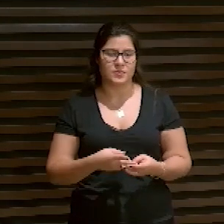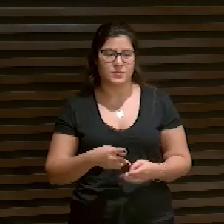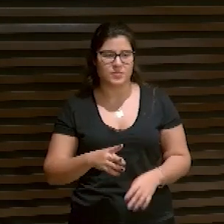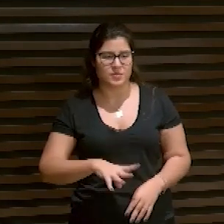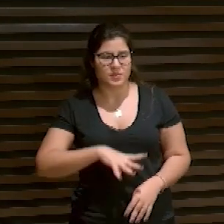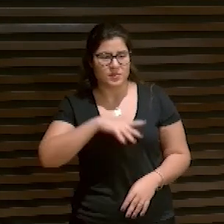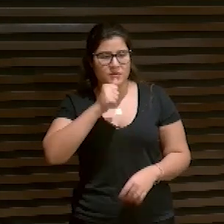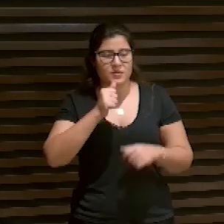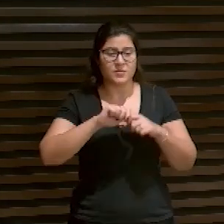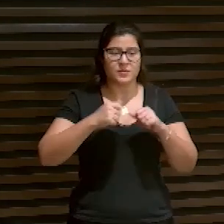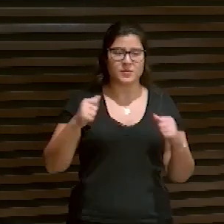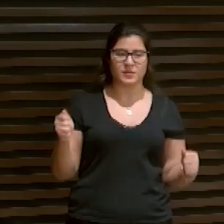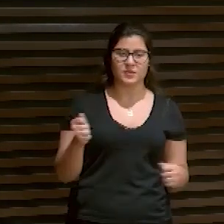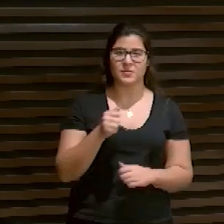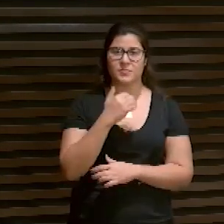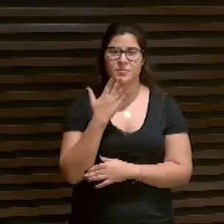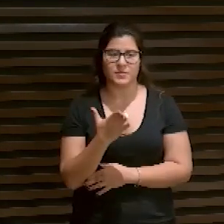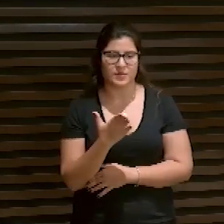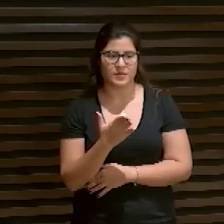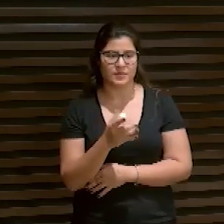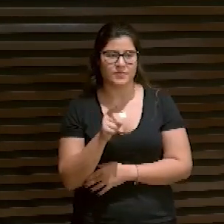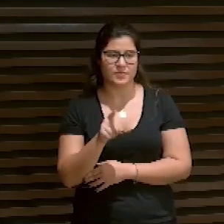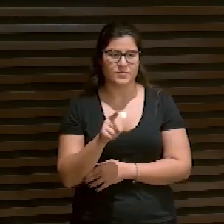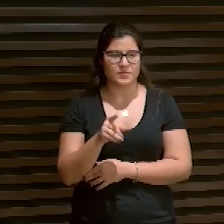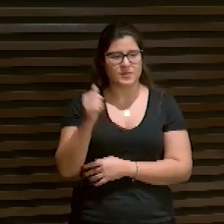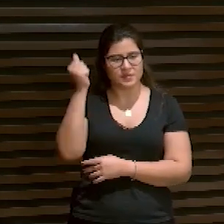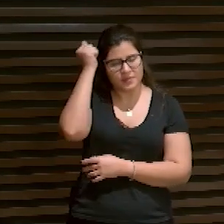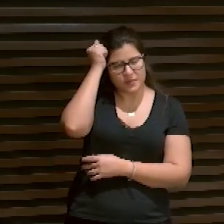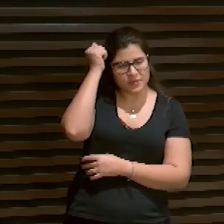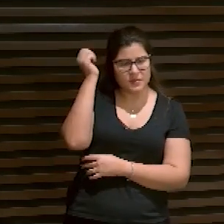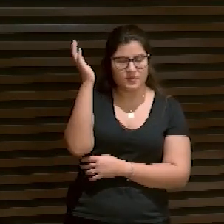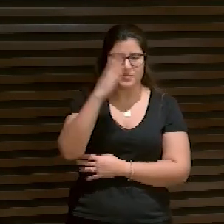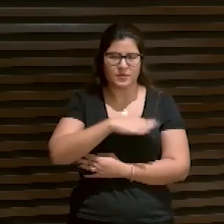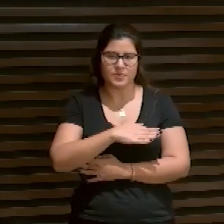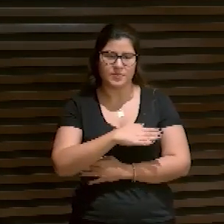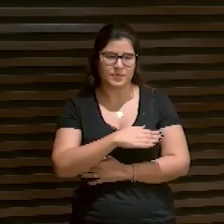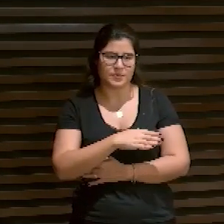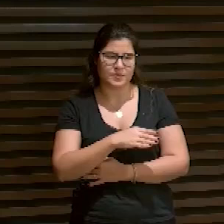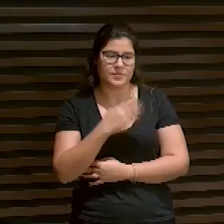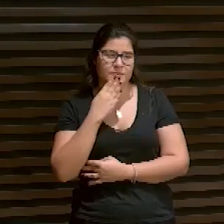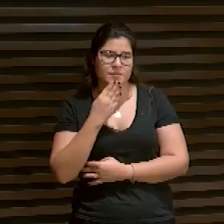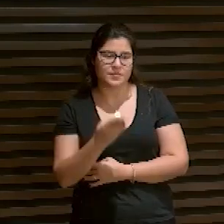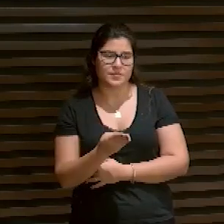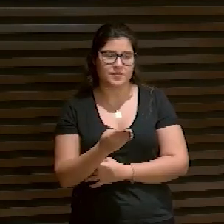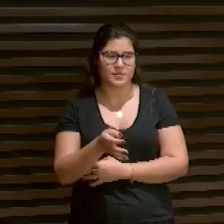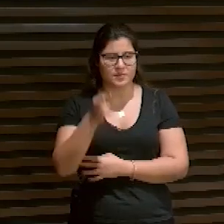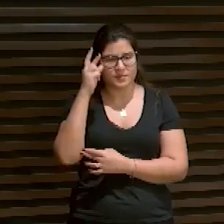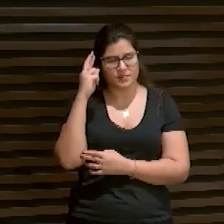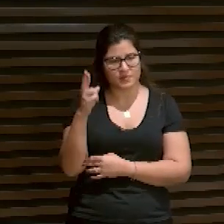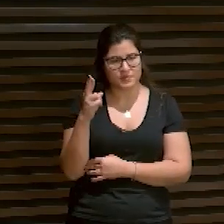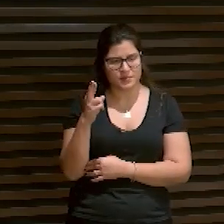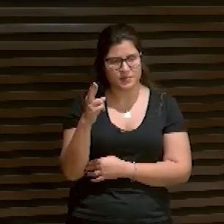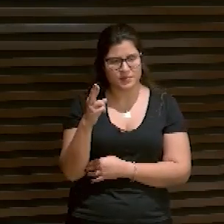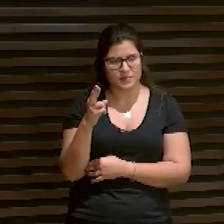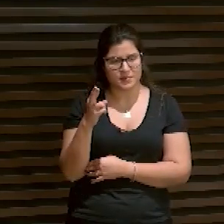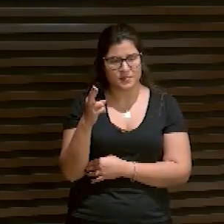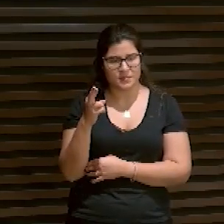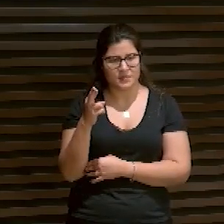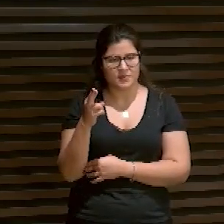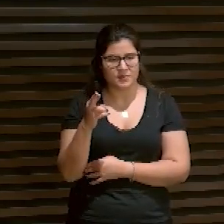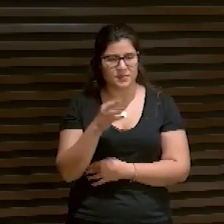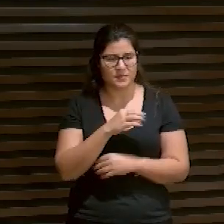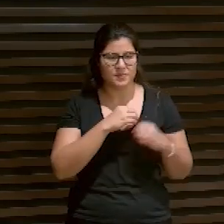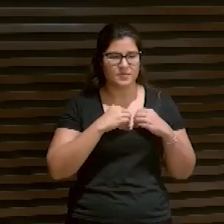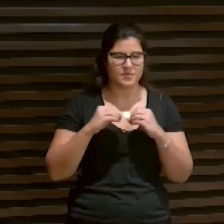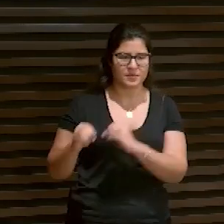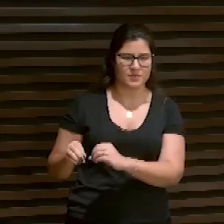benignidade, e que te arrependes do mal. Peço-te, pois, ó Senhor, tira a minha vida, porque melhor me é